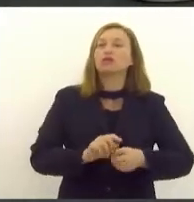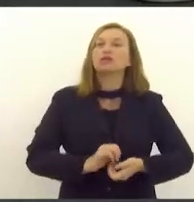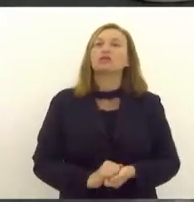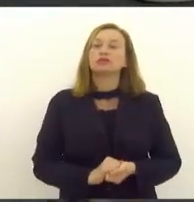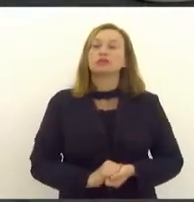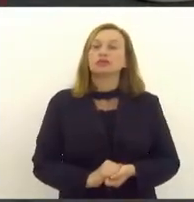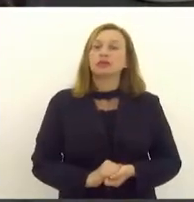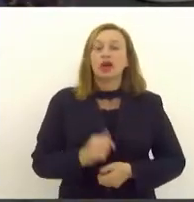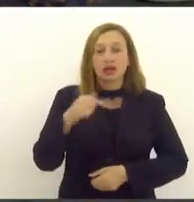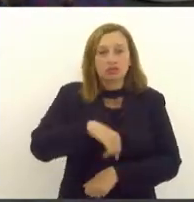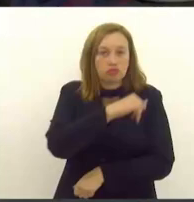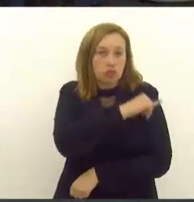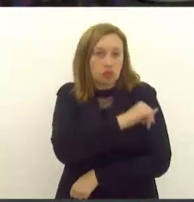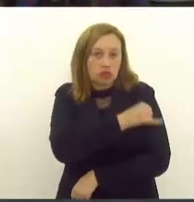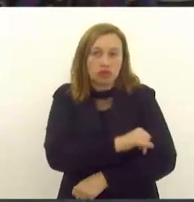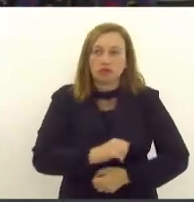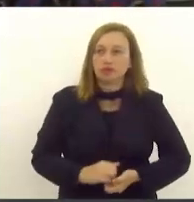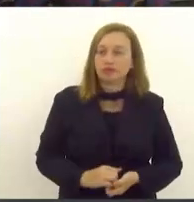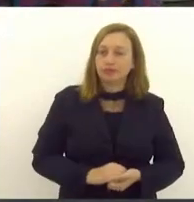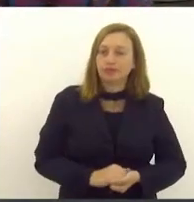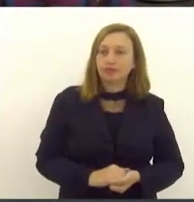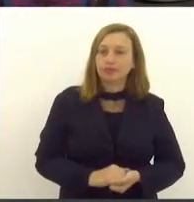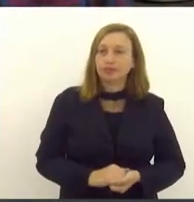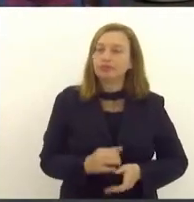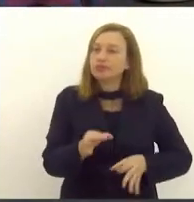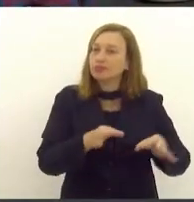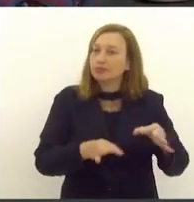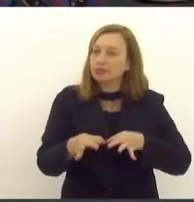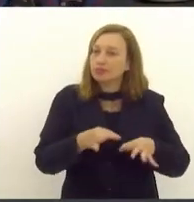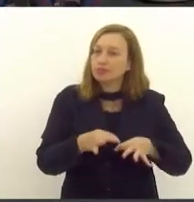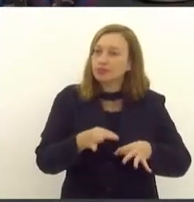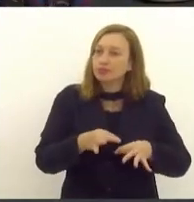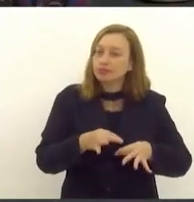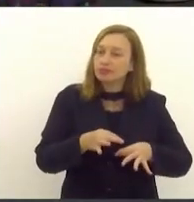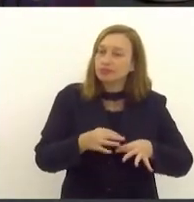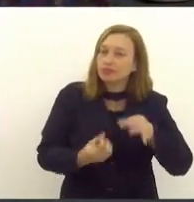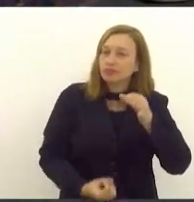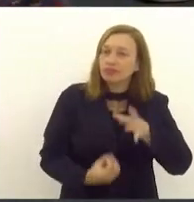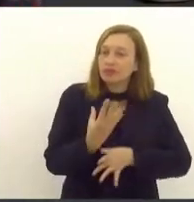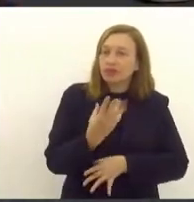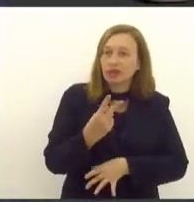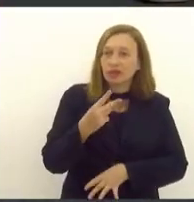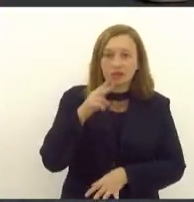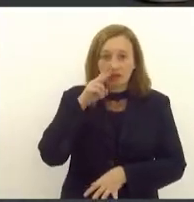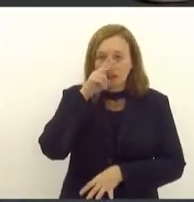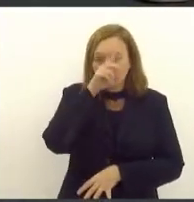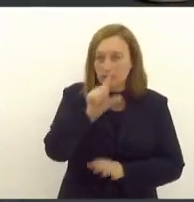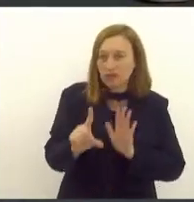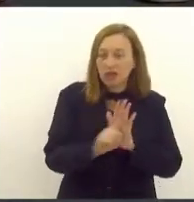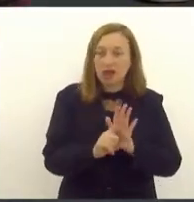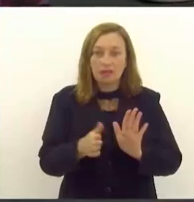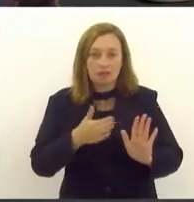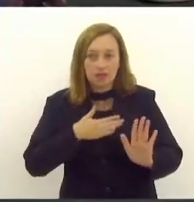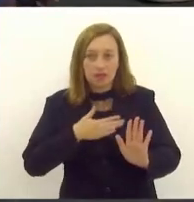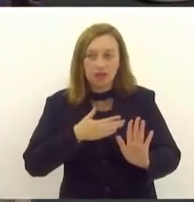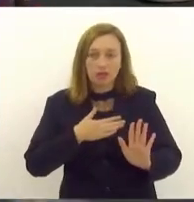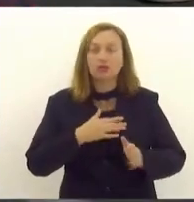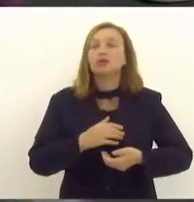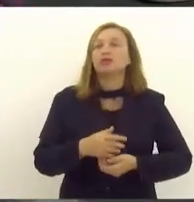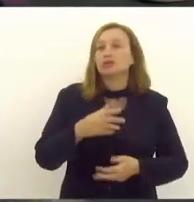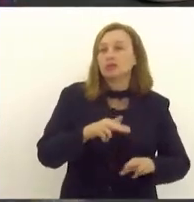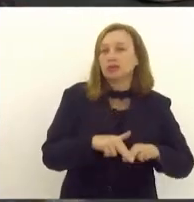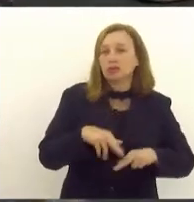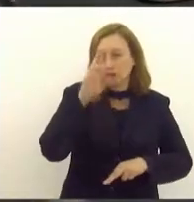aqui no Rio de Janeiro esse programa foi instaurado por força de lei de minha autoria e que portanto